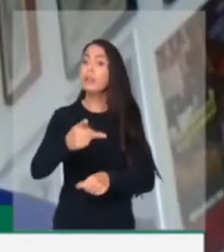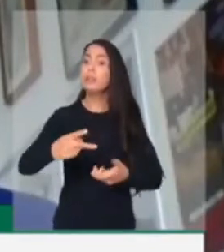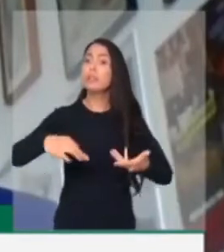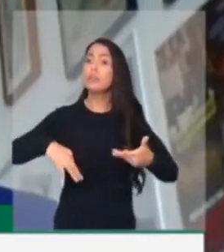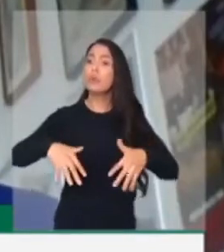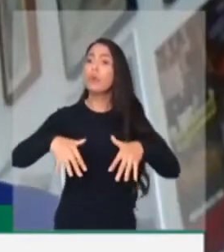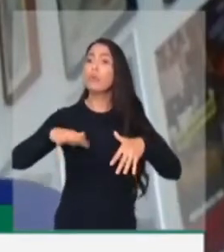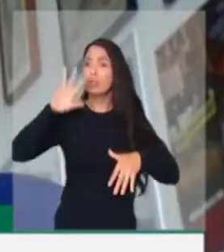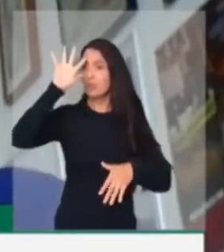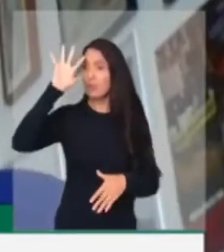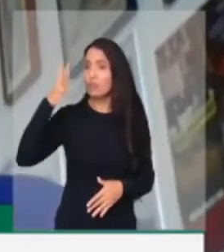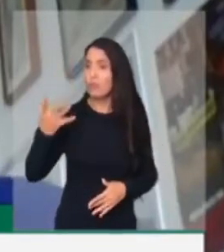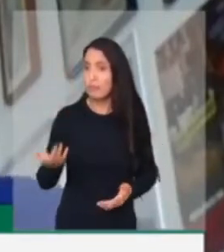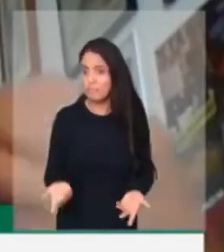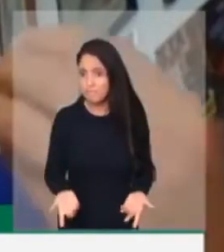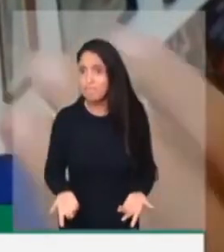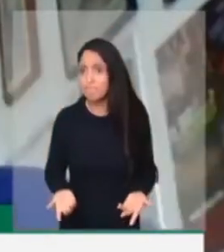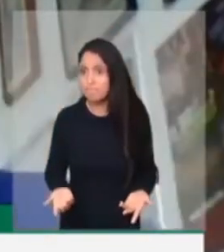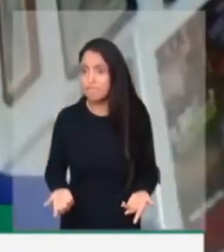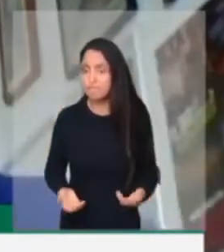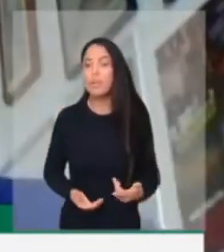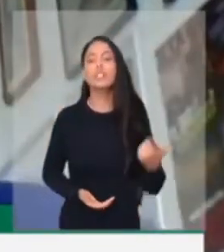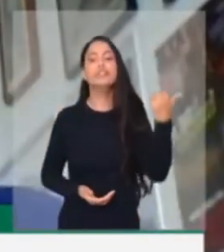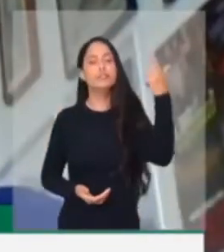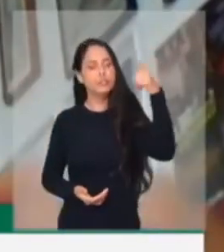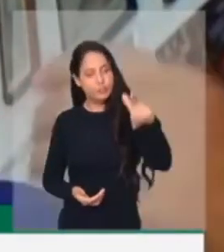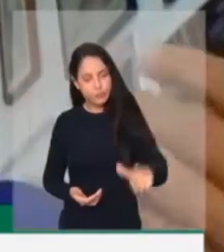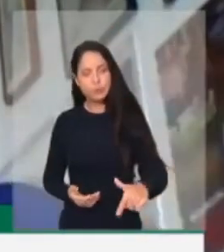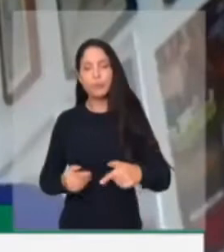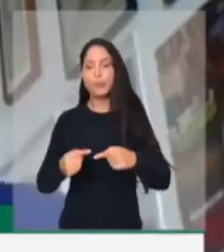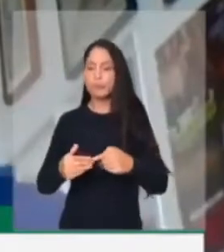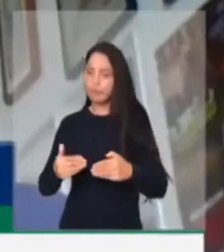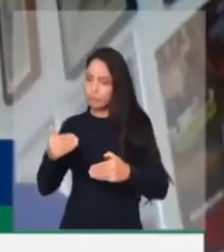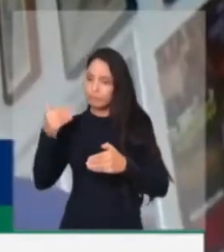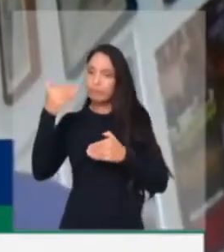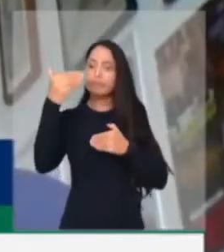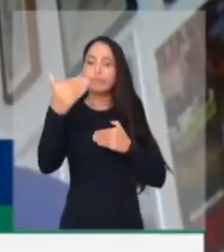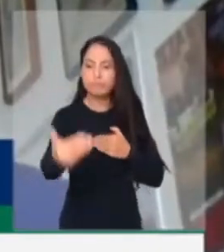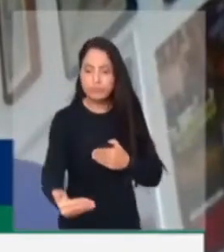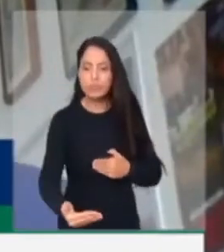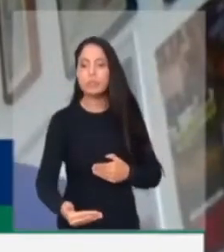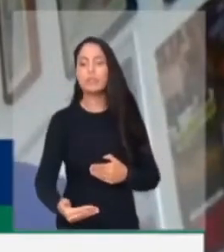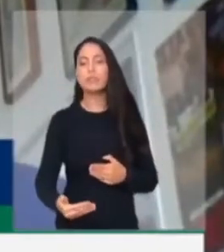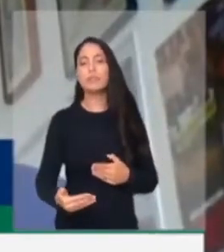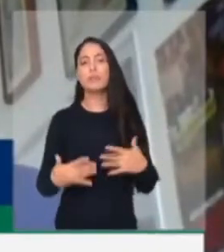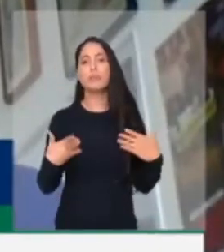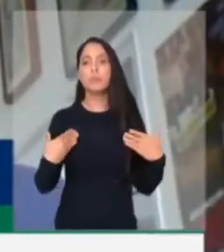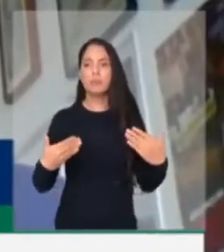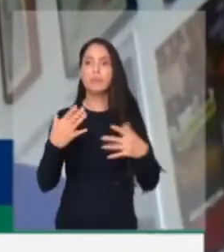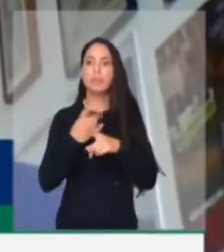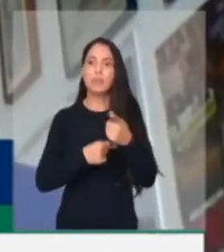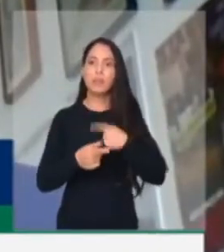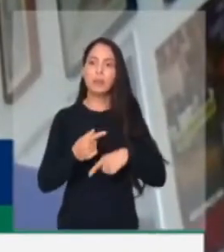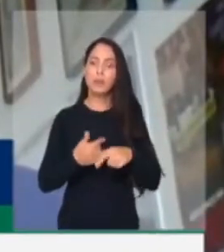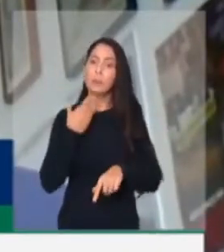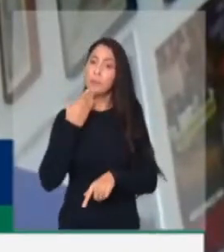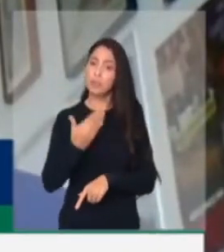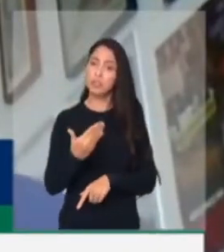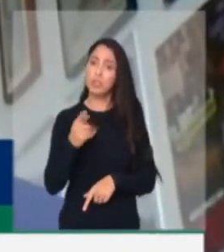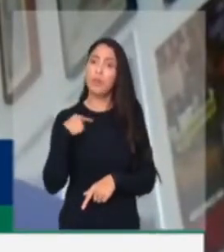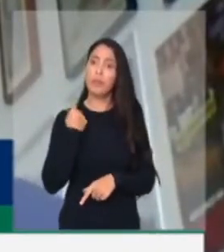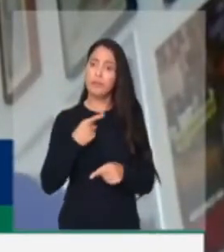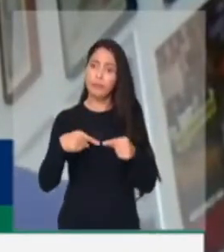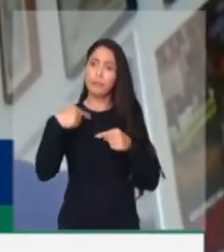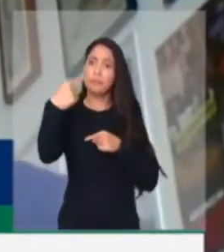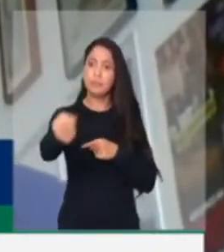Congresso Nacional. E agora nós mais uma vez adiamos a critério do Ministério da Economia, a pedido do